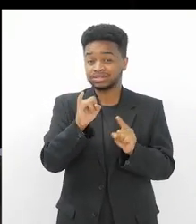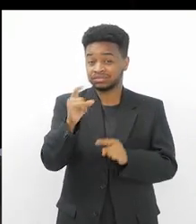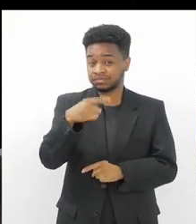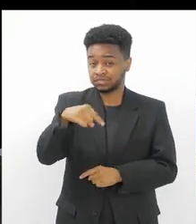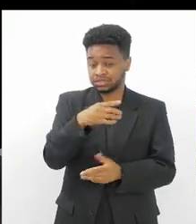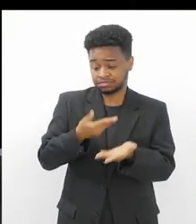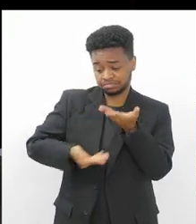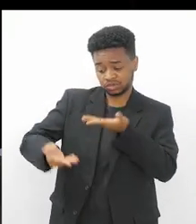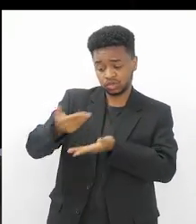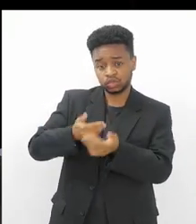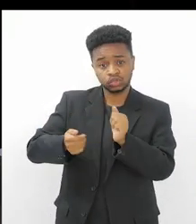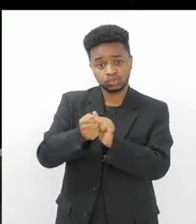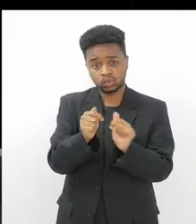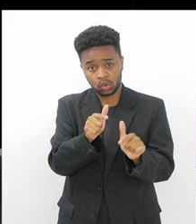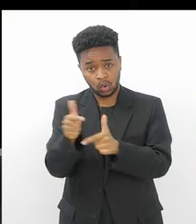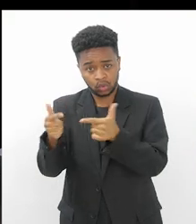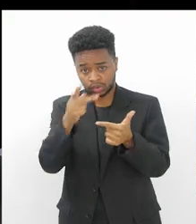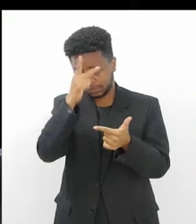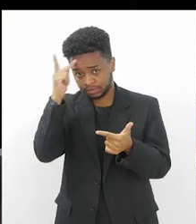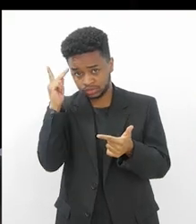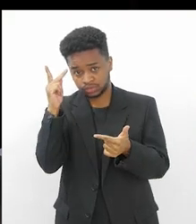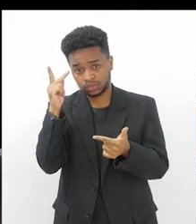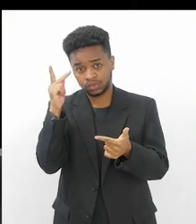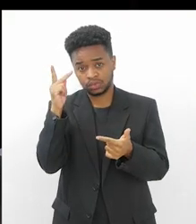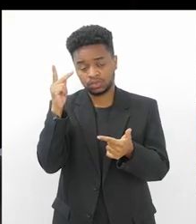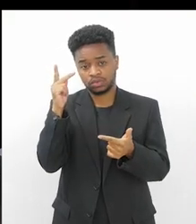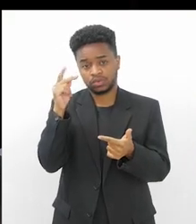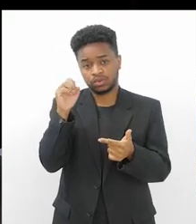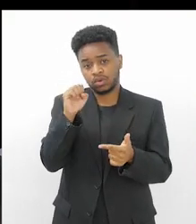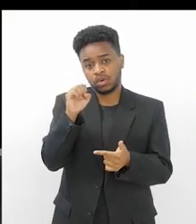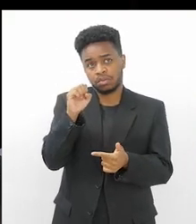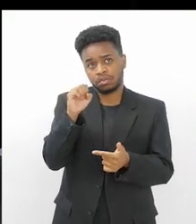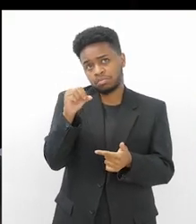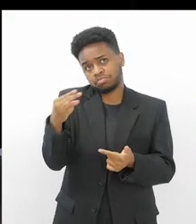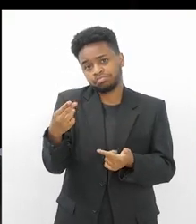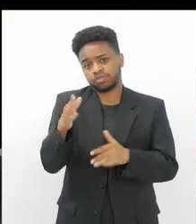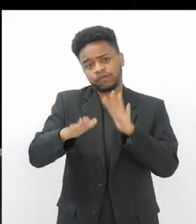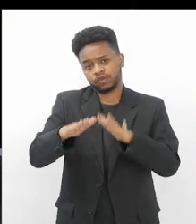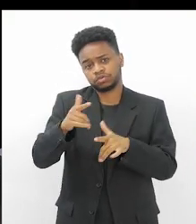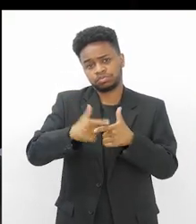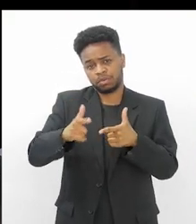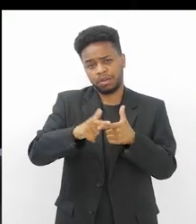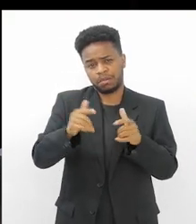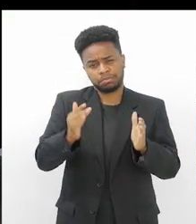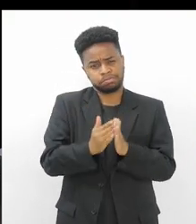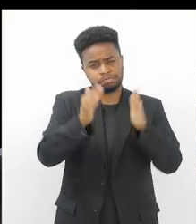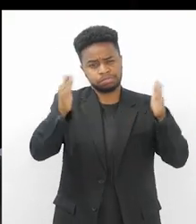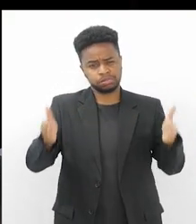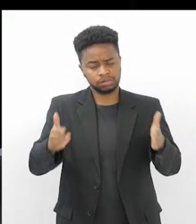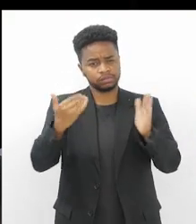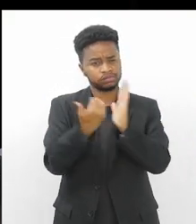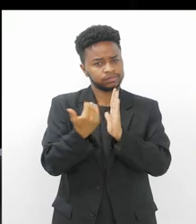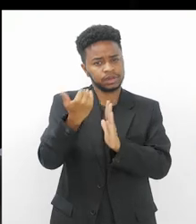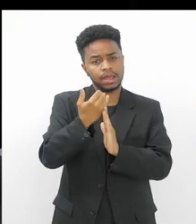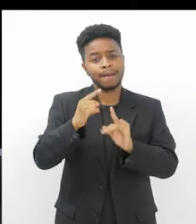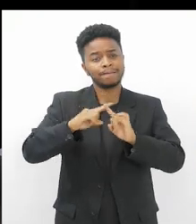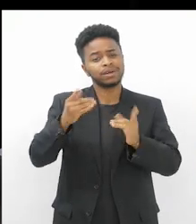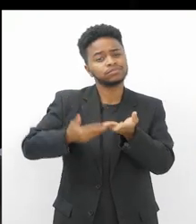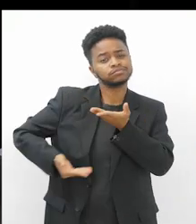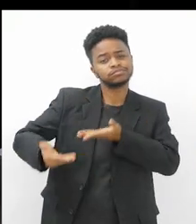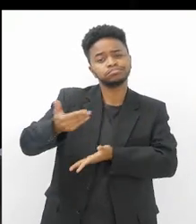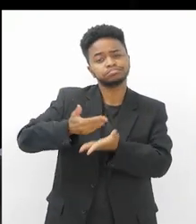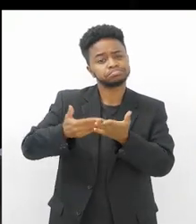etc. Mas, por outro lado, se você convive com uma outra pessoa, e a não ser que os problemas sejam